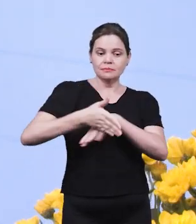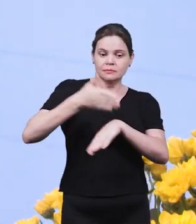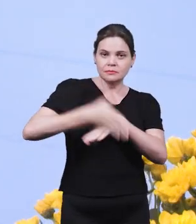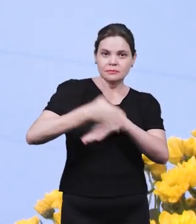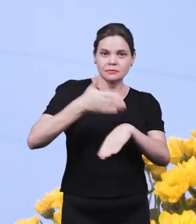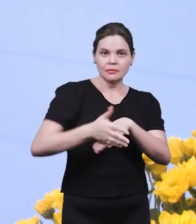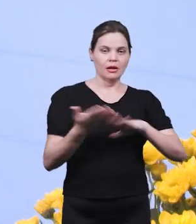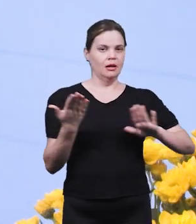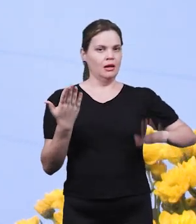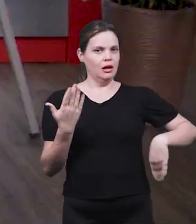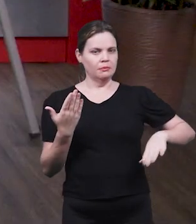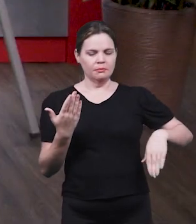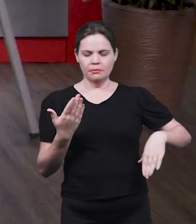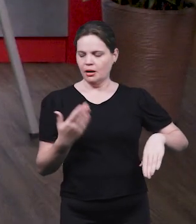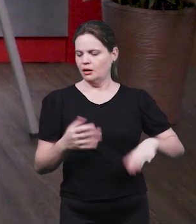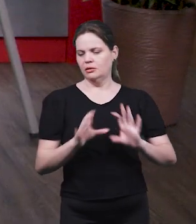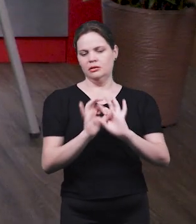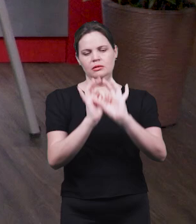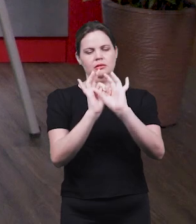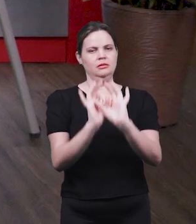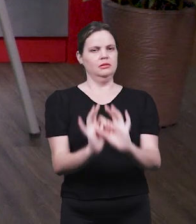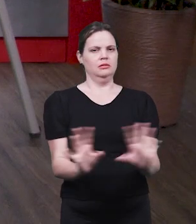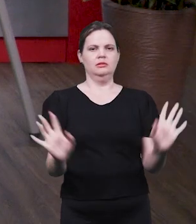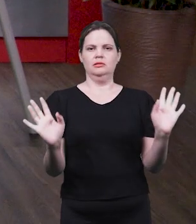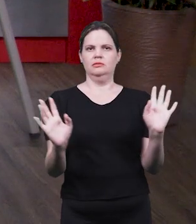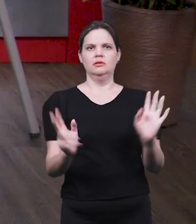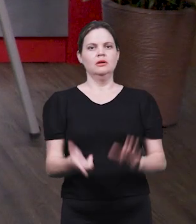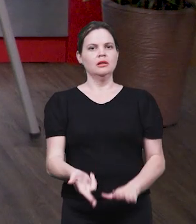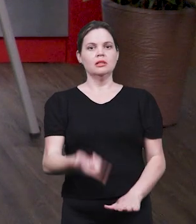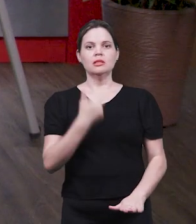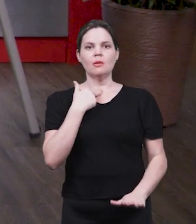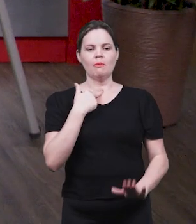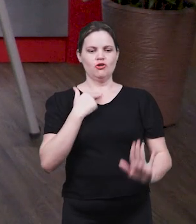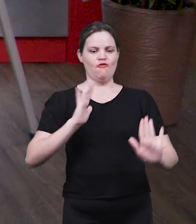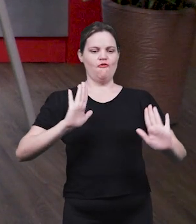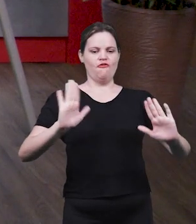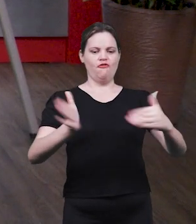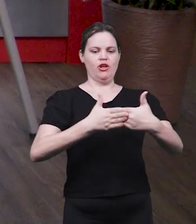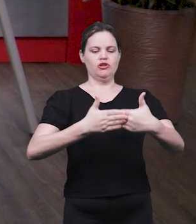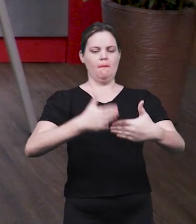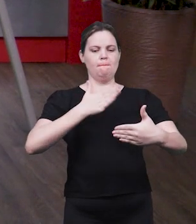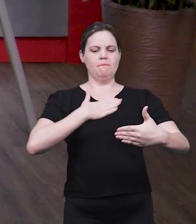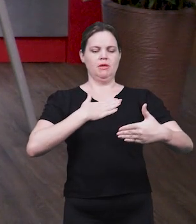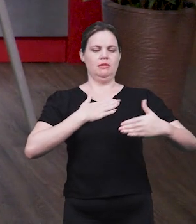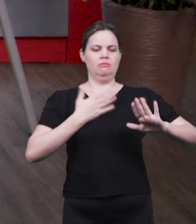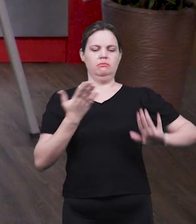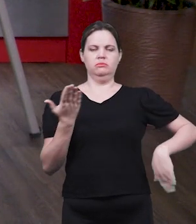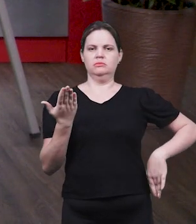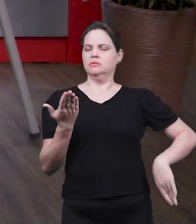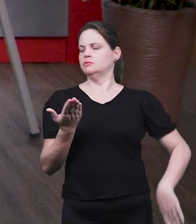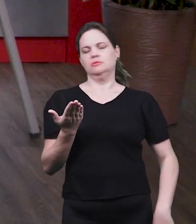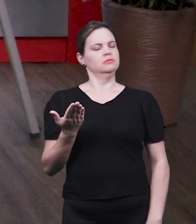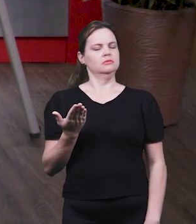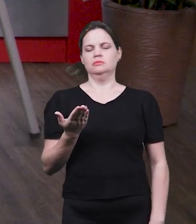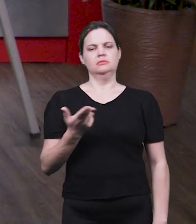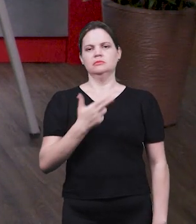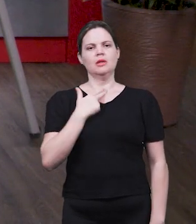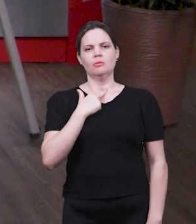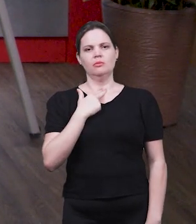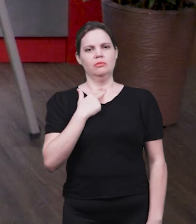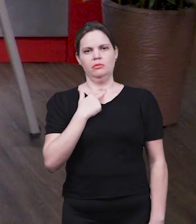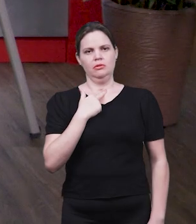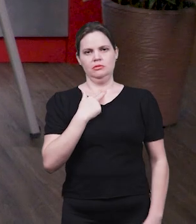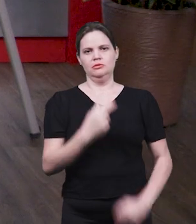ser privatizada, o acesso à praia não vai poder ser vedado, não tem modificação. Ah,